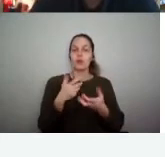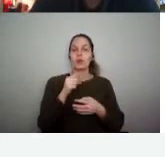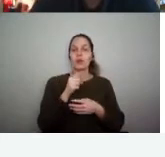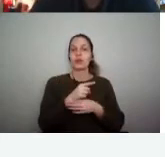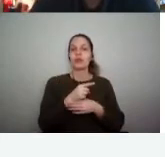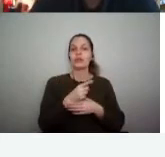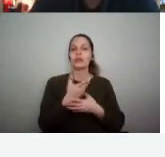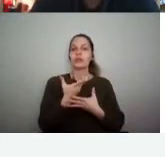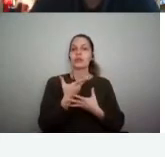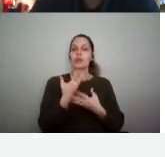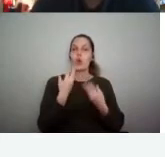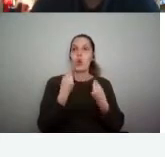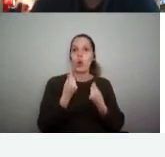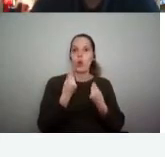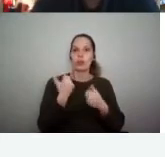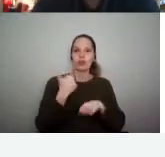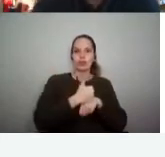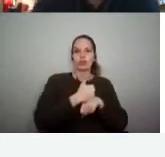aí eu levei